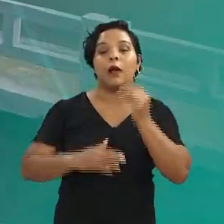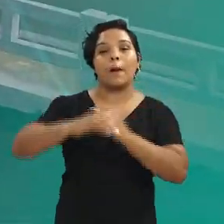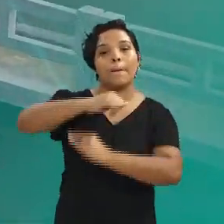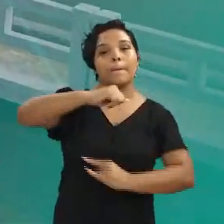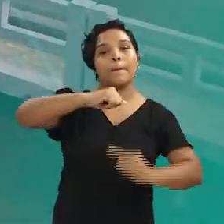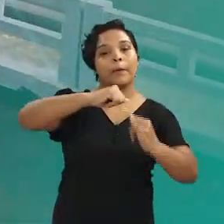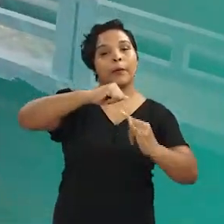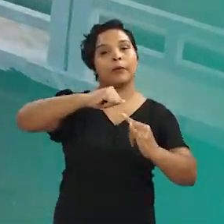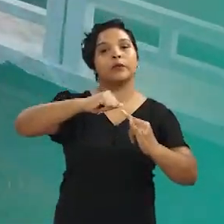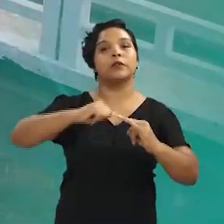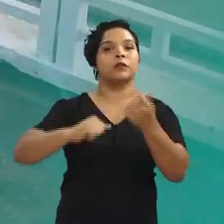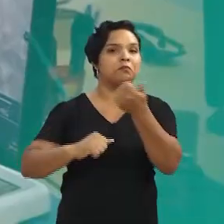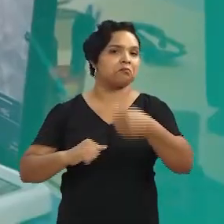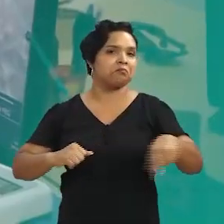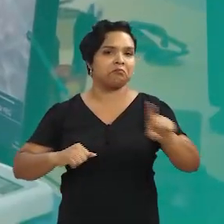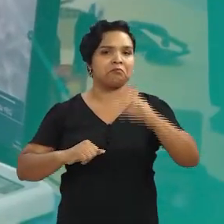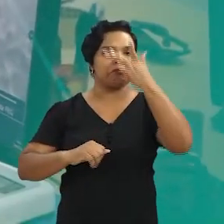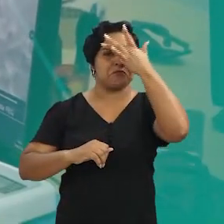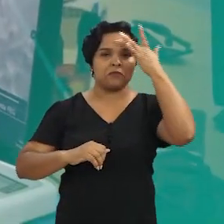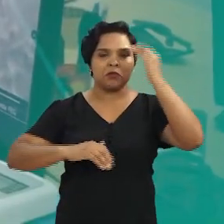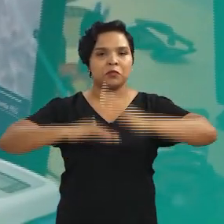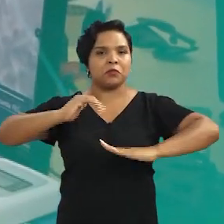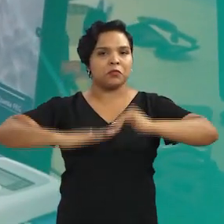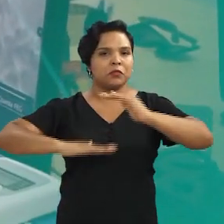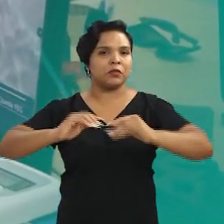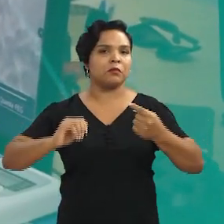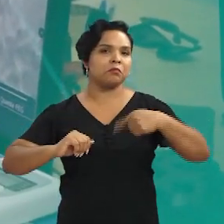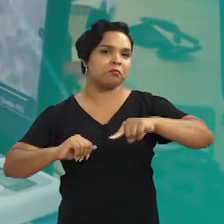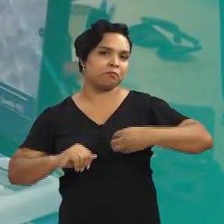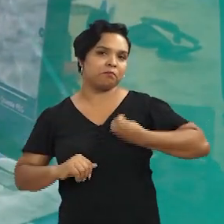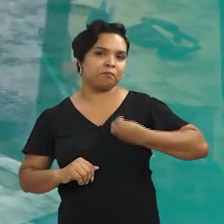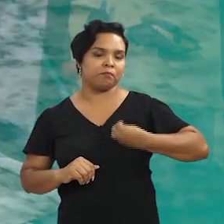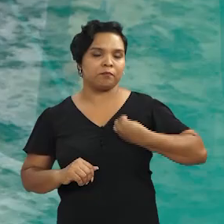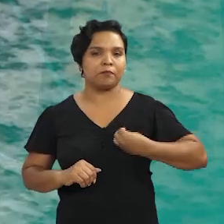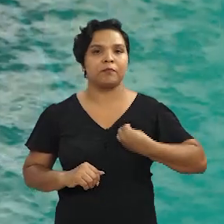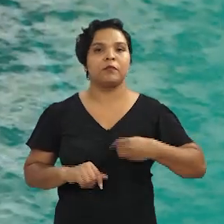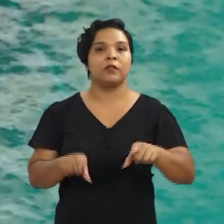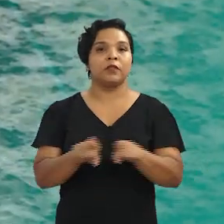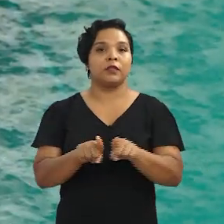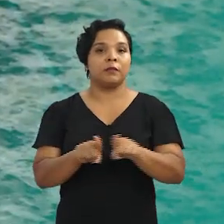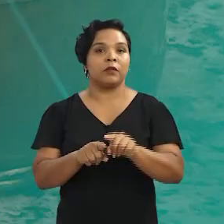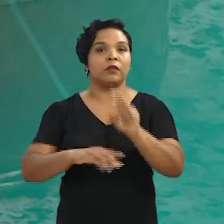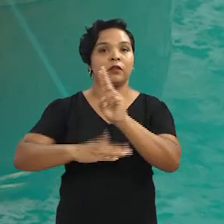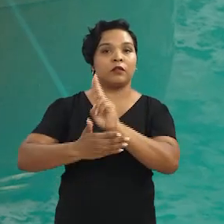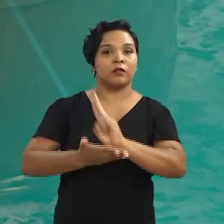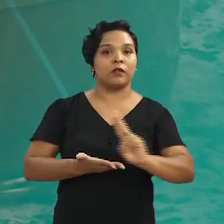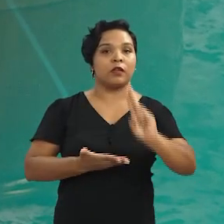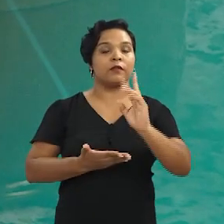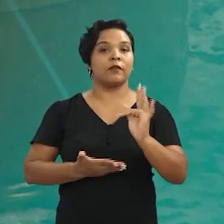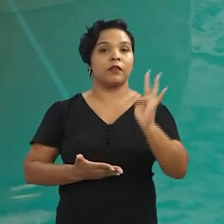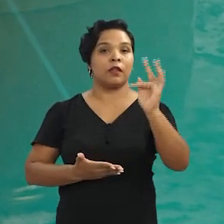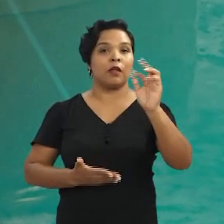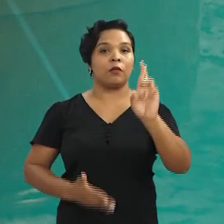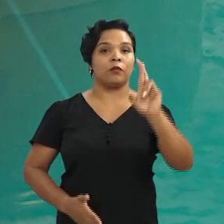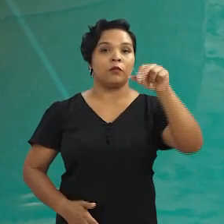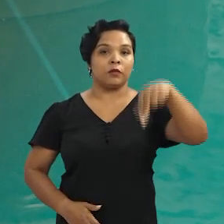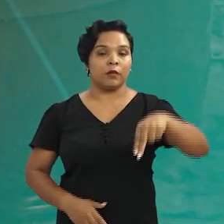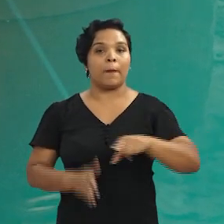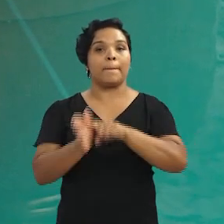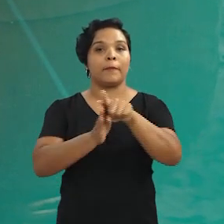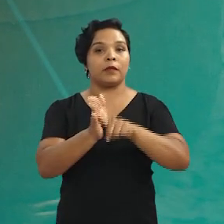monitoramento de pontes e viadutos sem a necessidade de enviar técnicos para o local. Na Universidade Federal do Rio Grande do